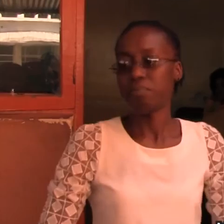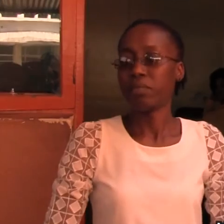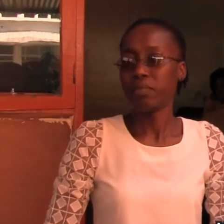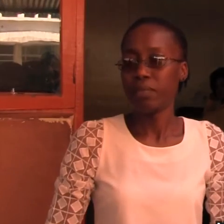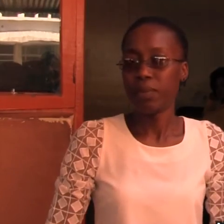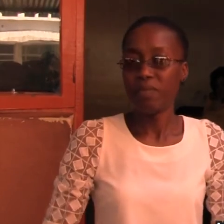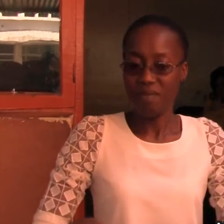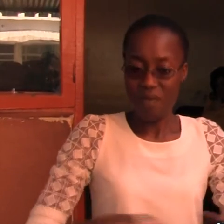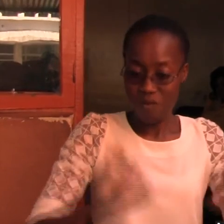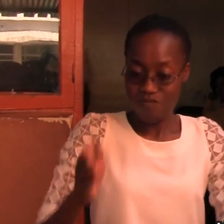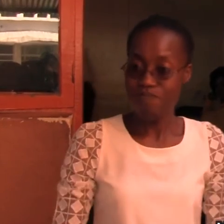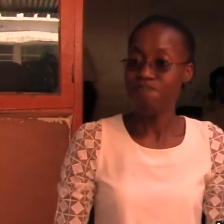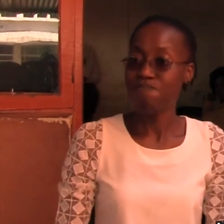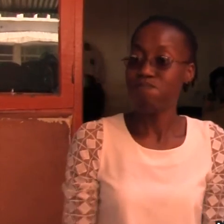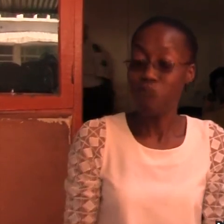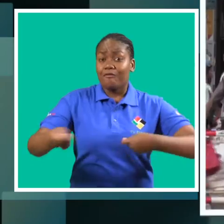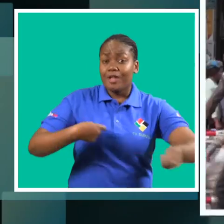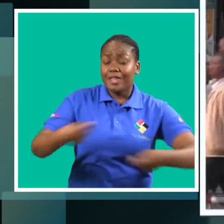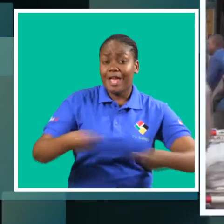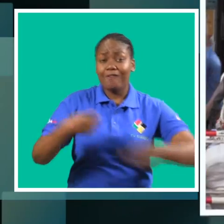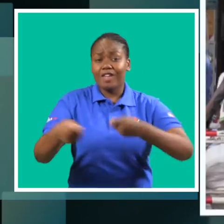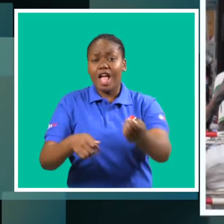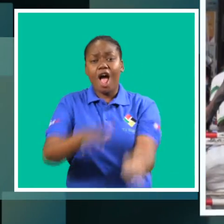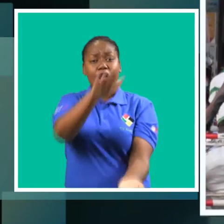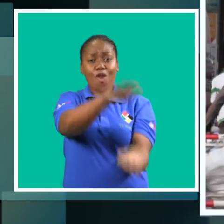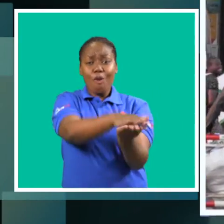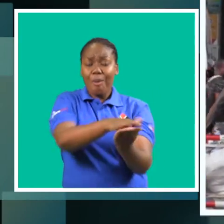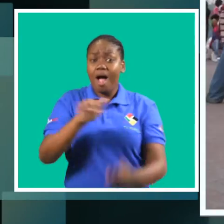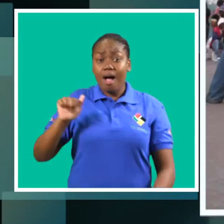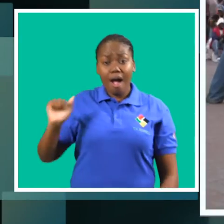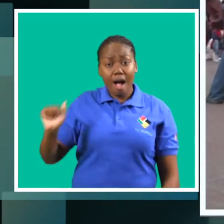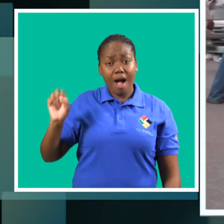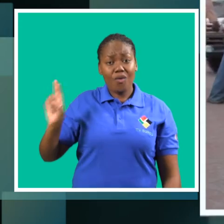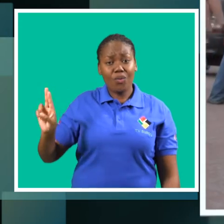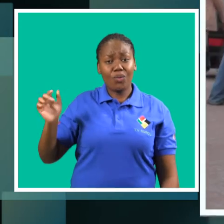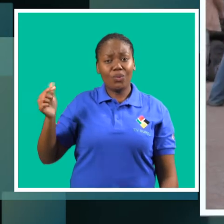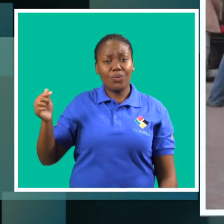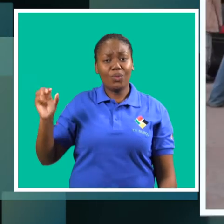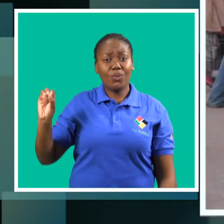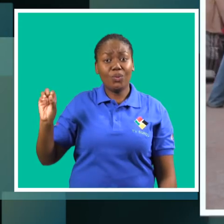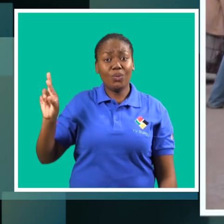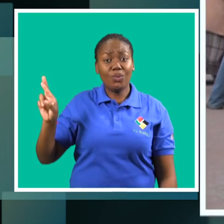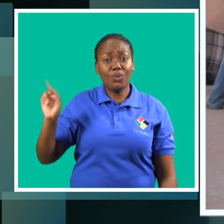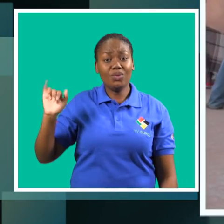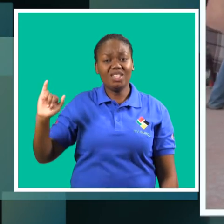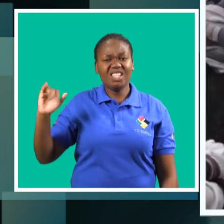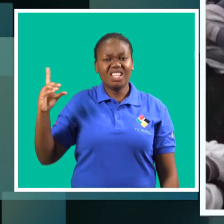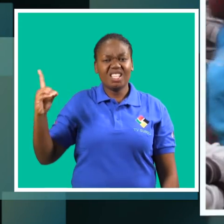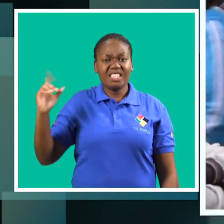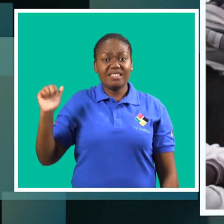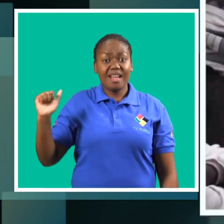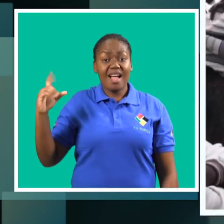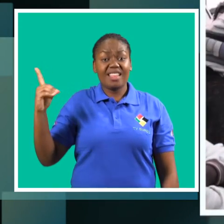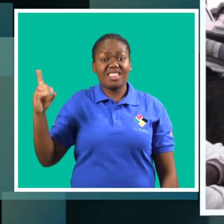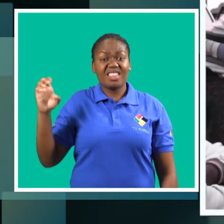o recipiente assim como o produto. A venda em locais proibidos tem sido recorrente, embora as autoridades